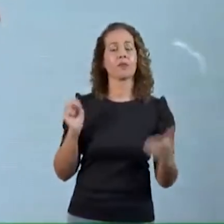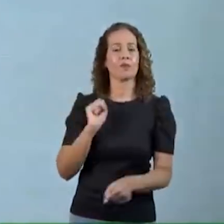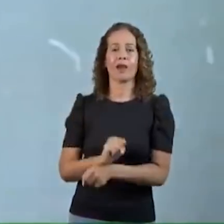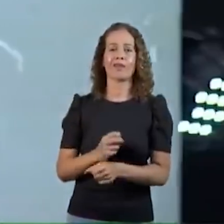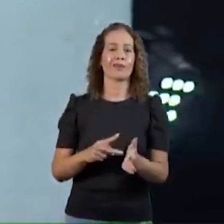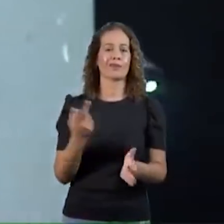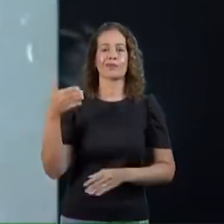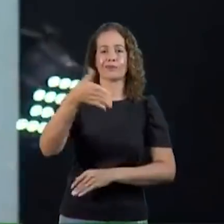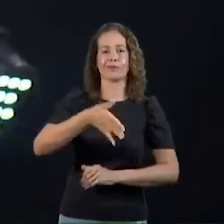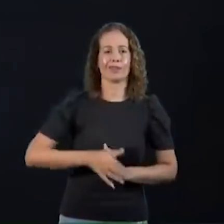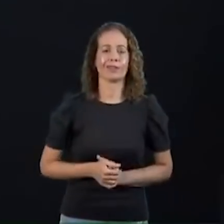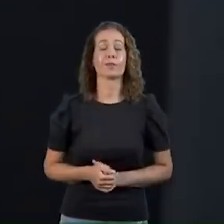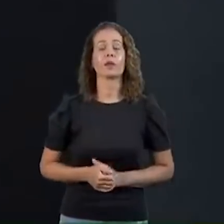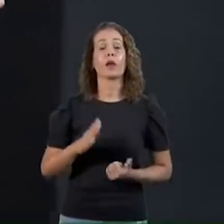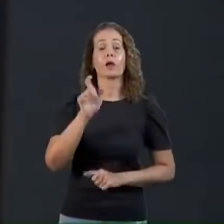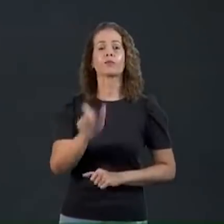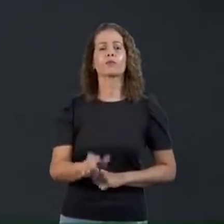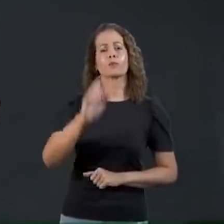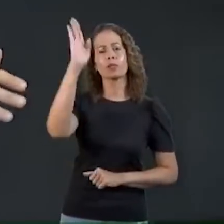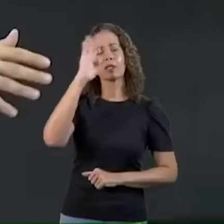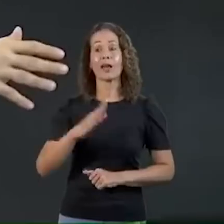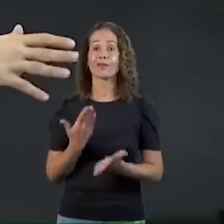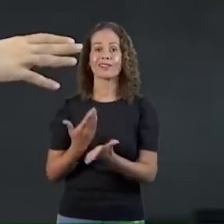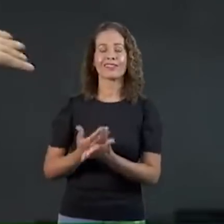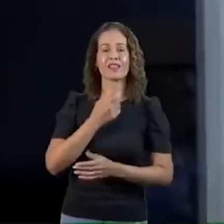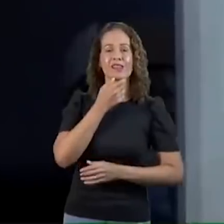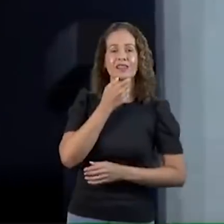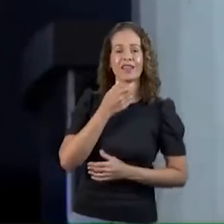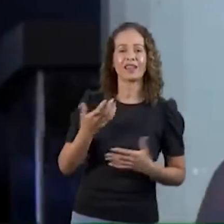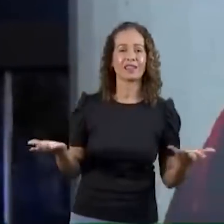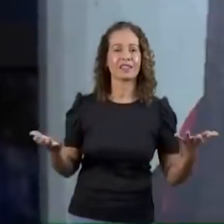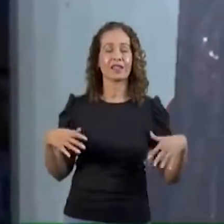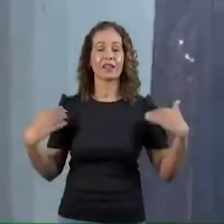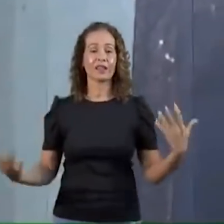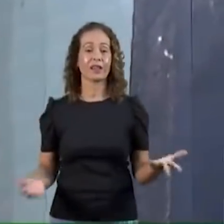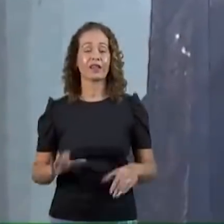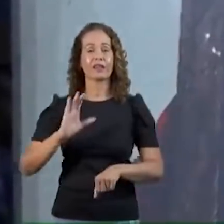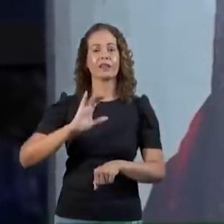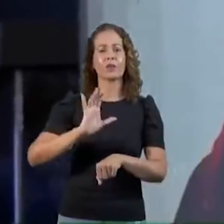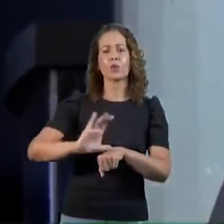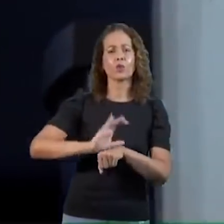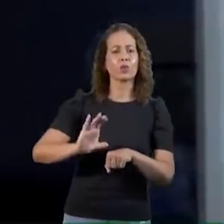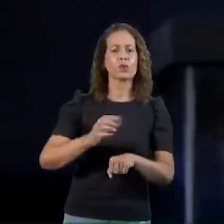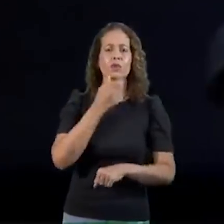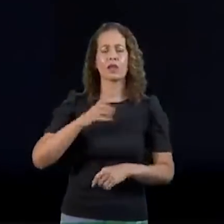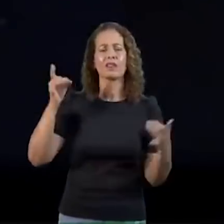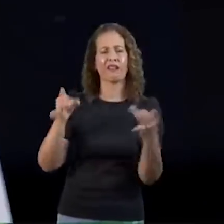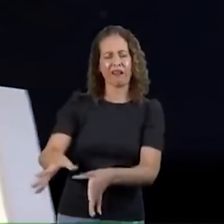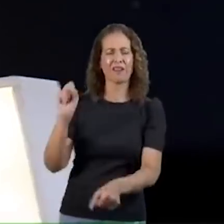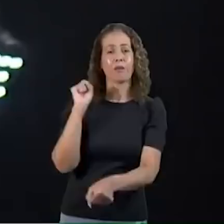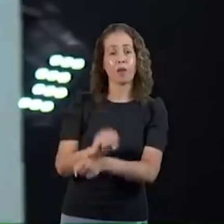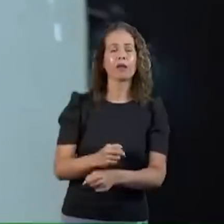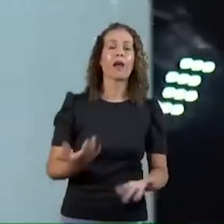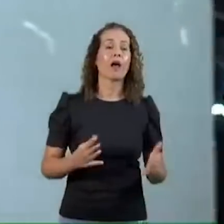né? O brasileiro, vou fazer estudar inglês. Aí, larga o curso de inglês. Eu vou envolver num pequeno grupo